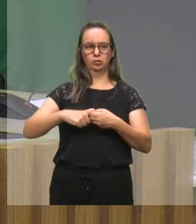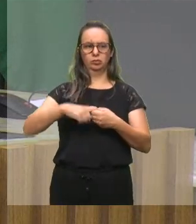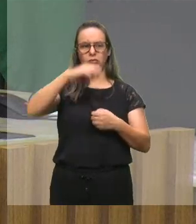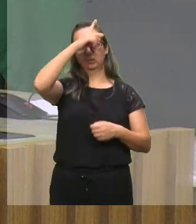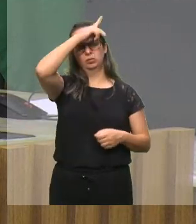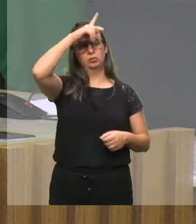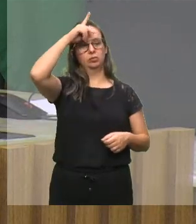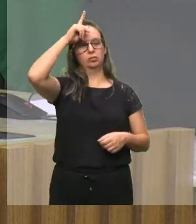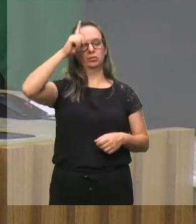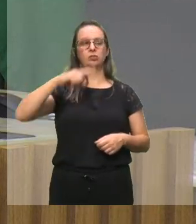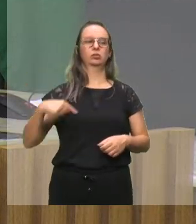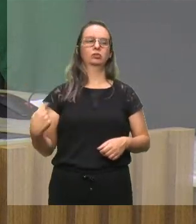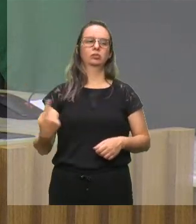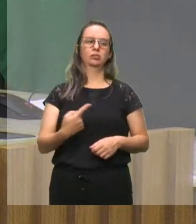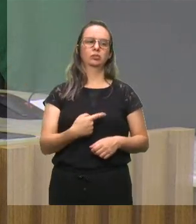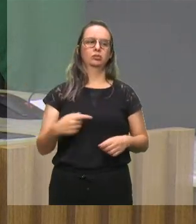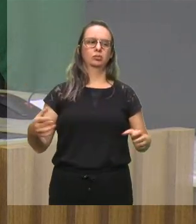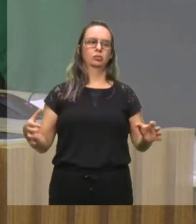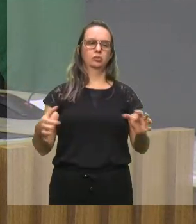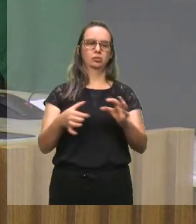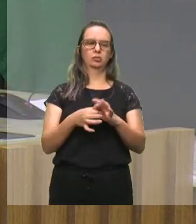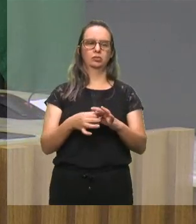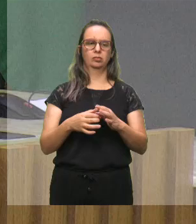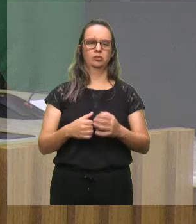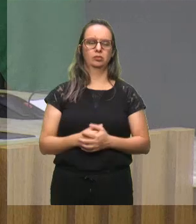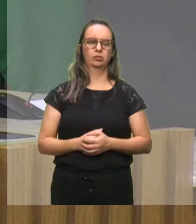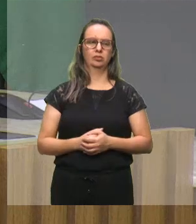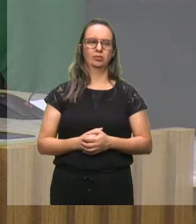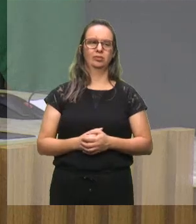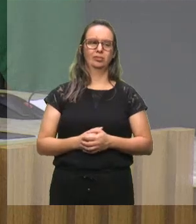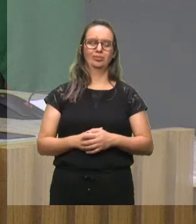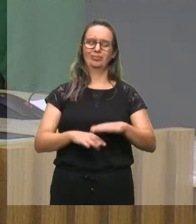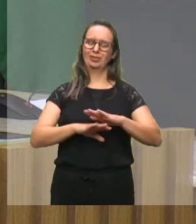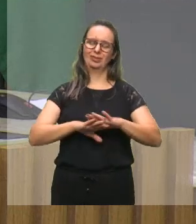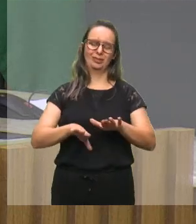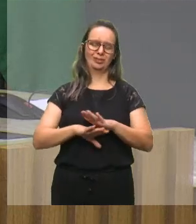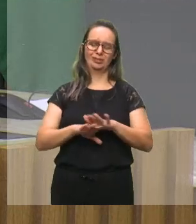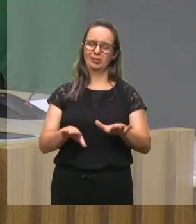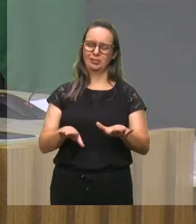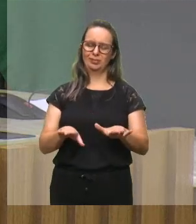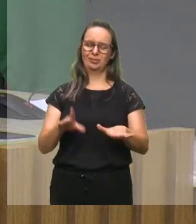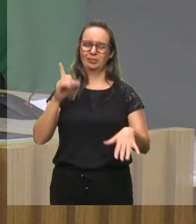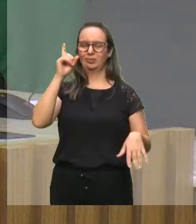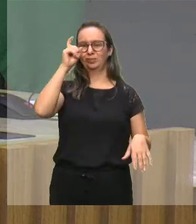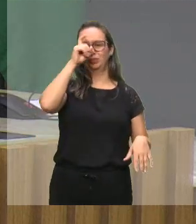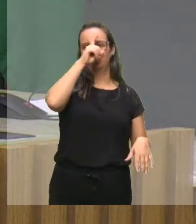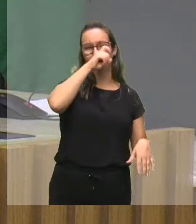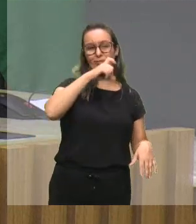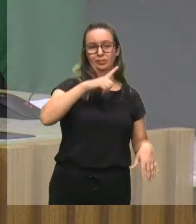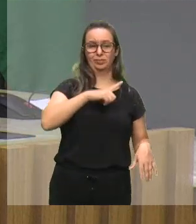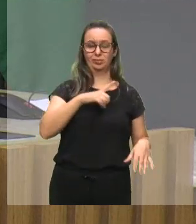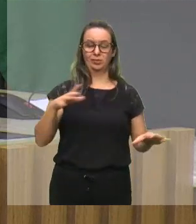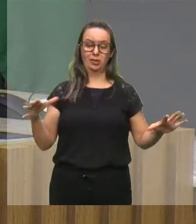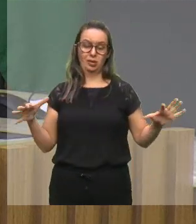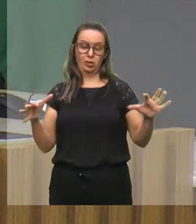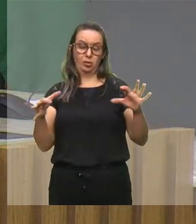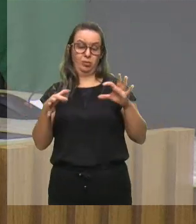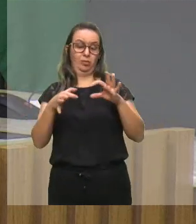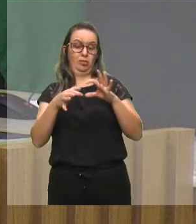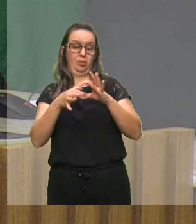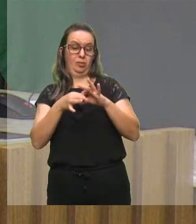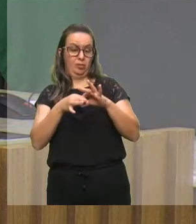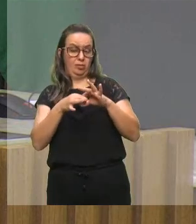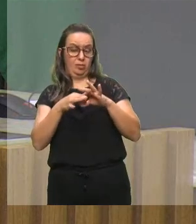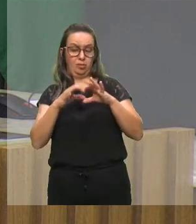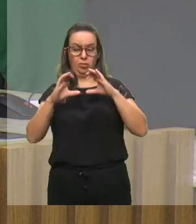a gente estar tendo essa parceria e diminuir essas dificuldades, criar um elo de comunicação entre as